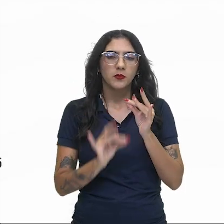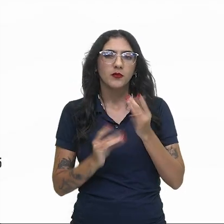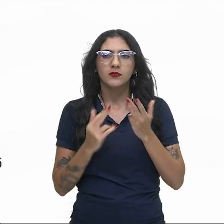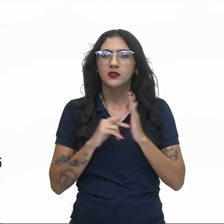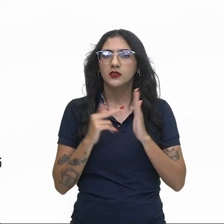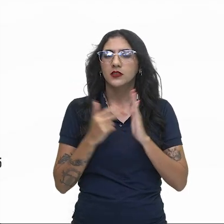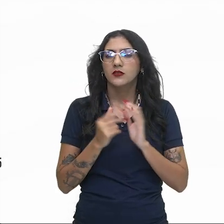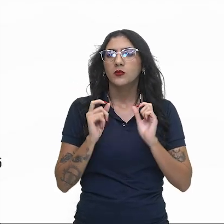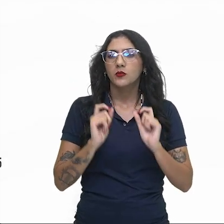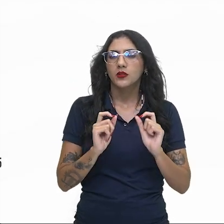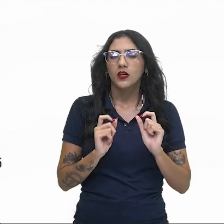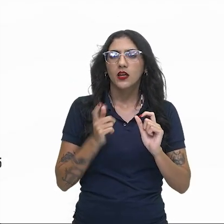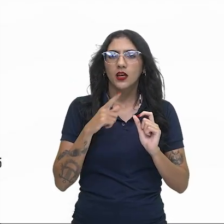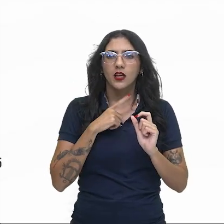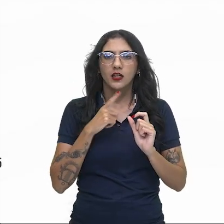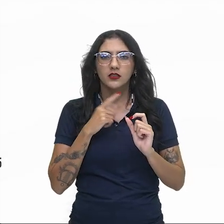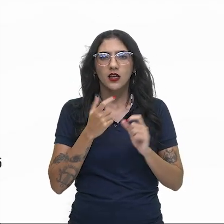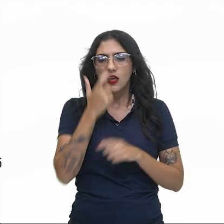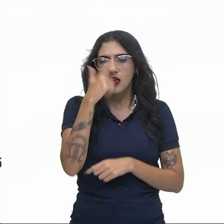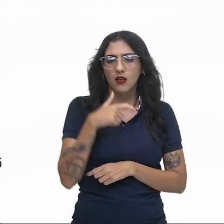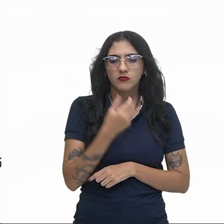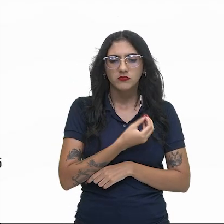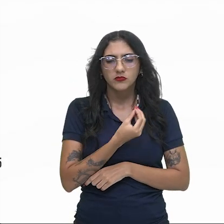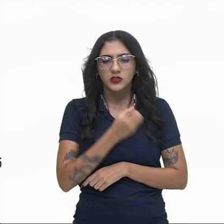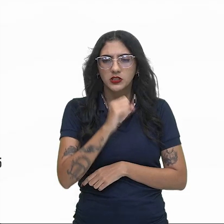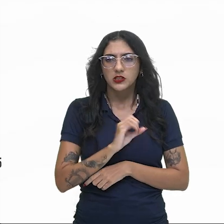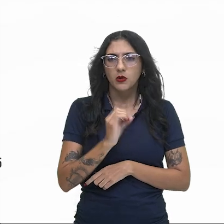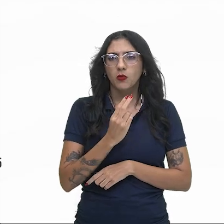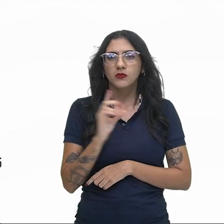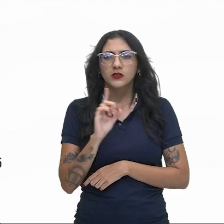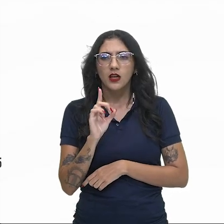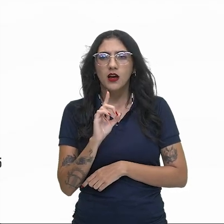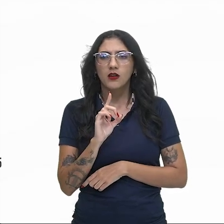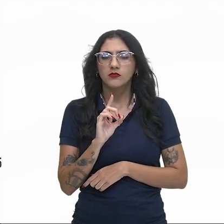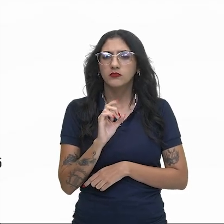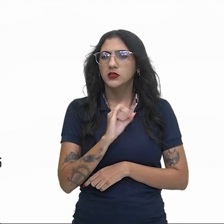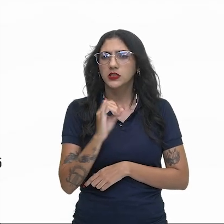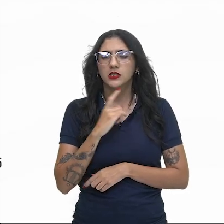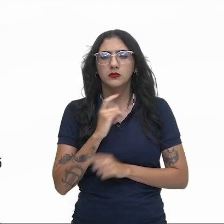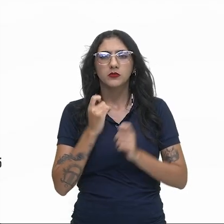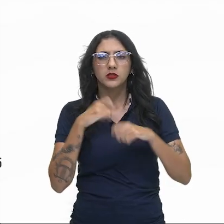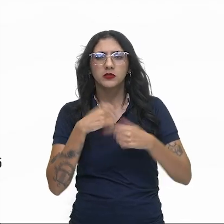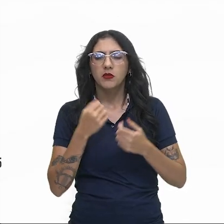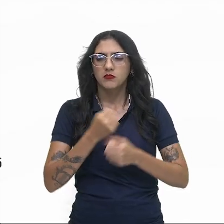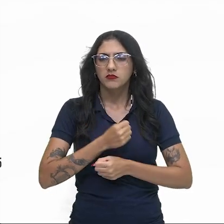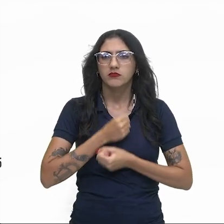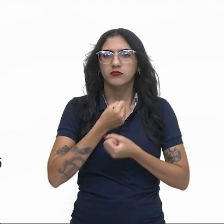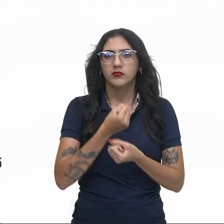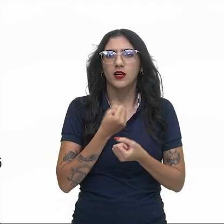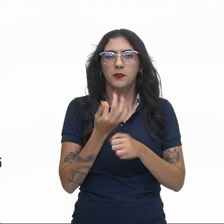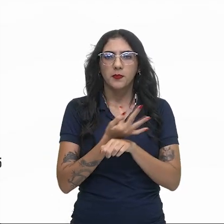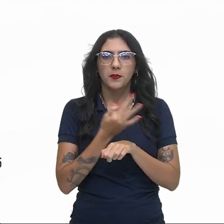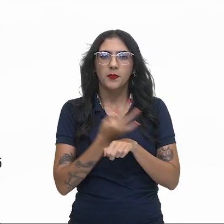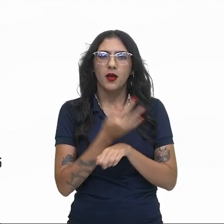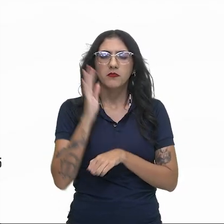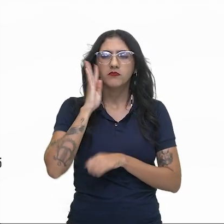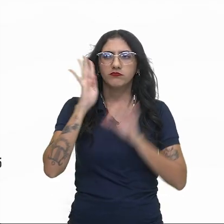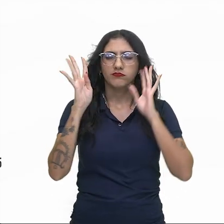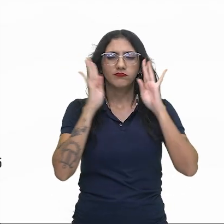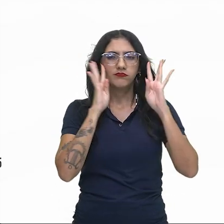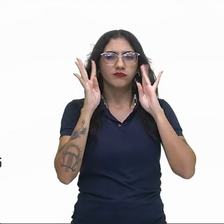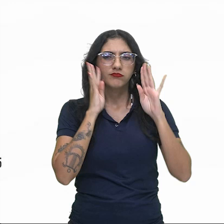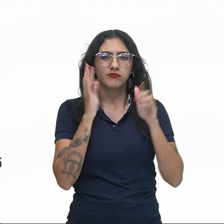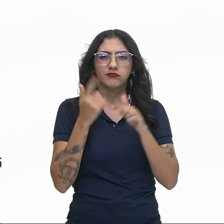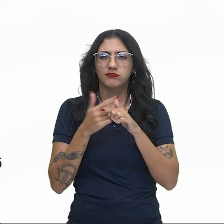ou não ser, eis a questão. Se é mais nobre suportar na mente as pedras e flechas